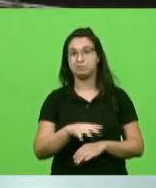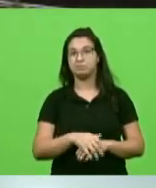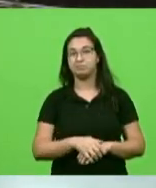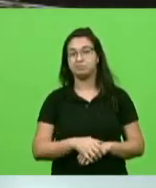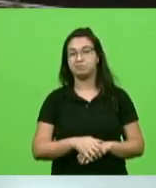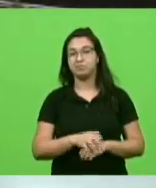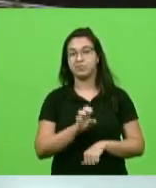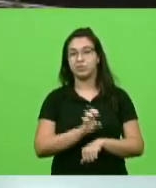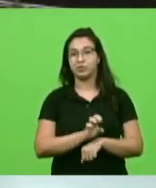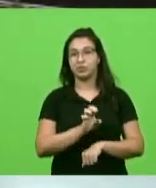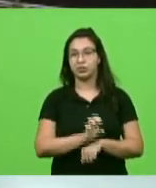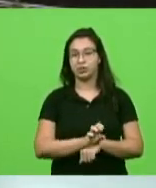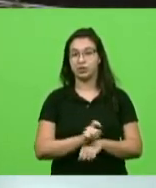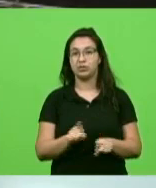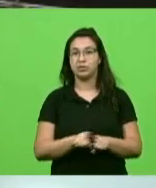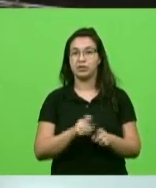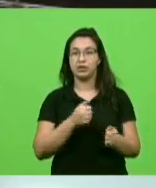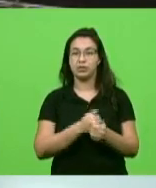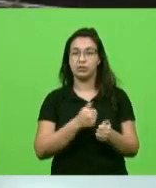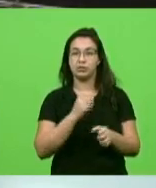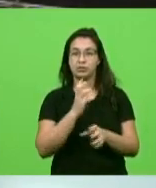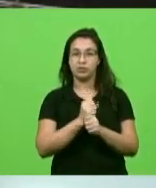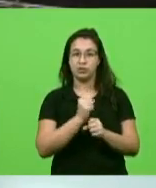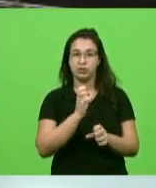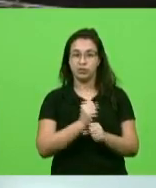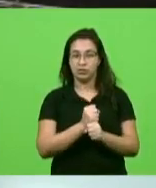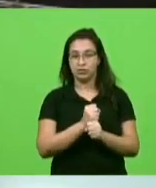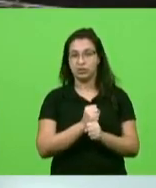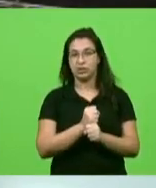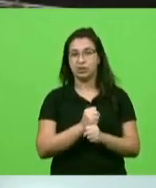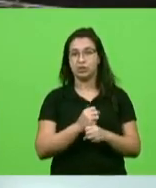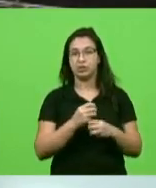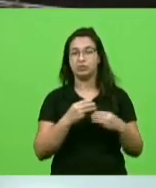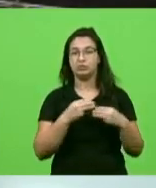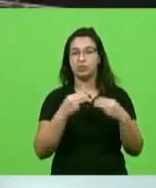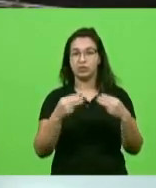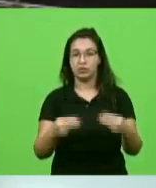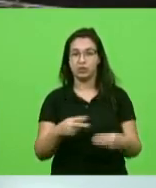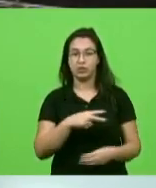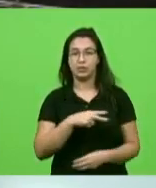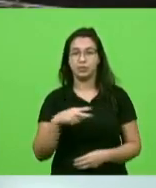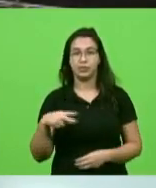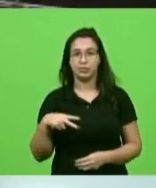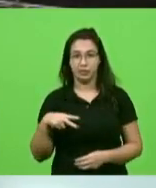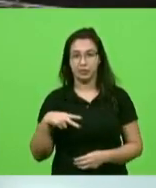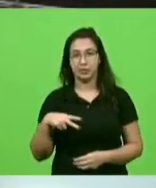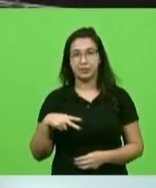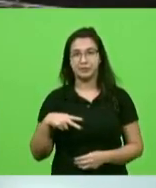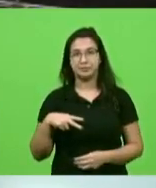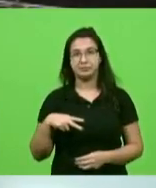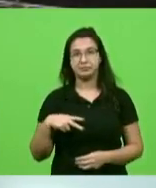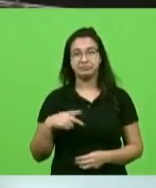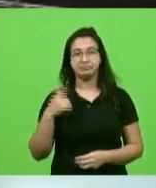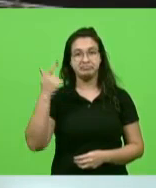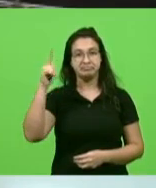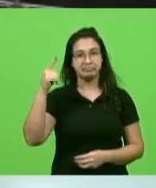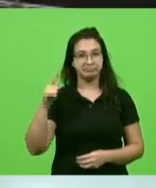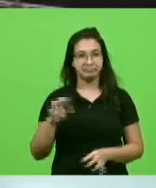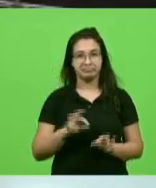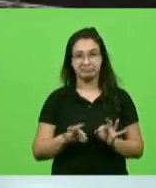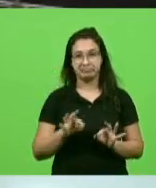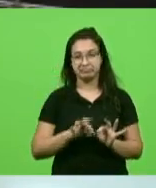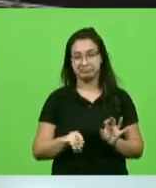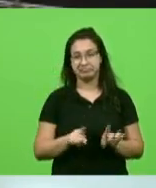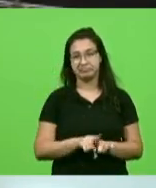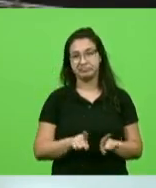procuradoria-geral do estado do Tribunal de Contas do Ministério Público e além de outros